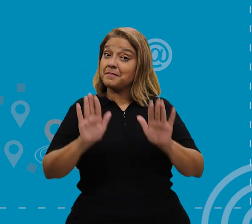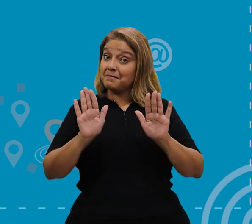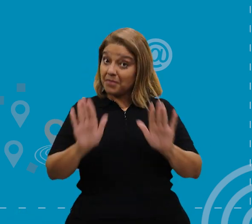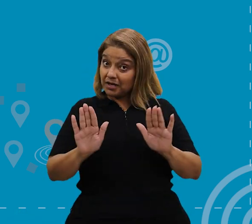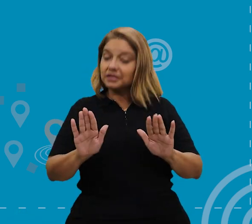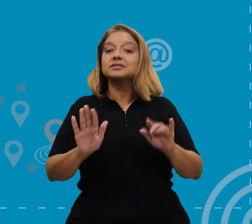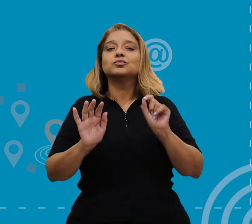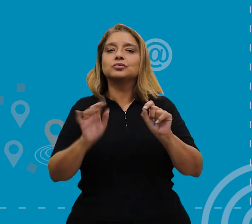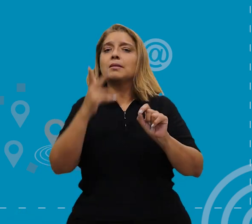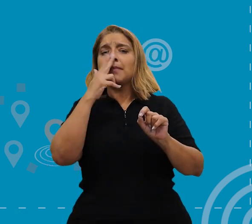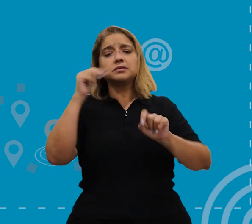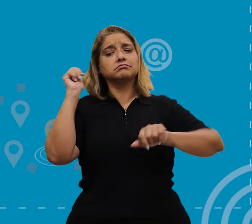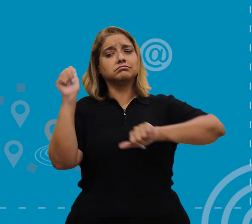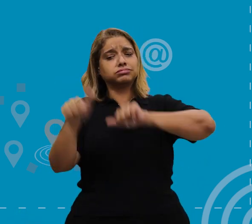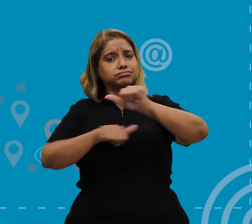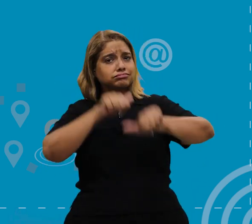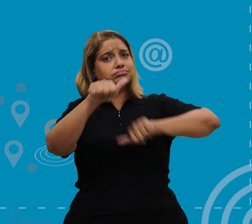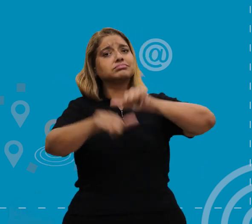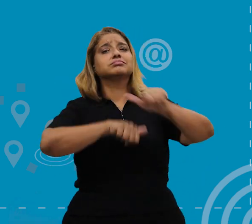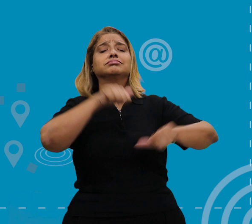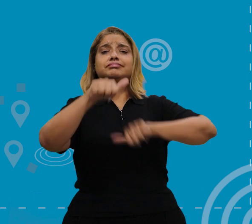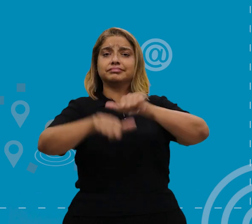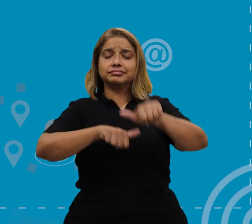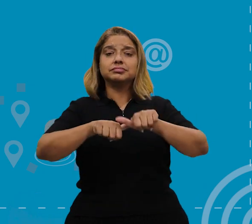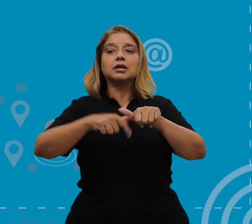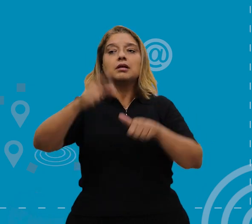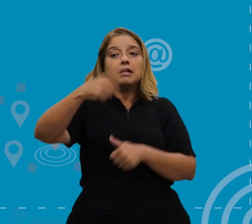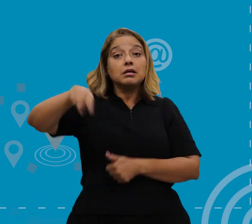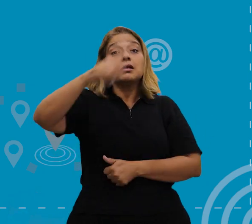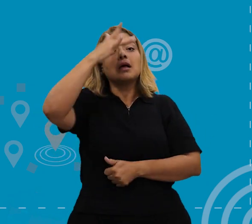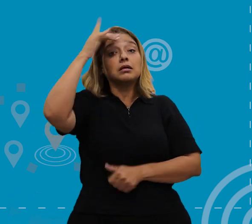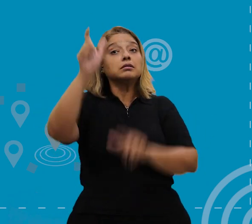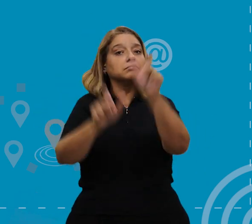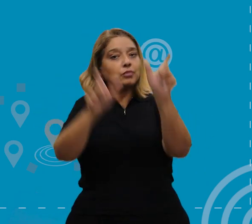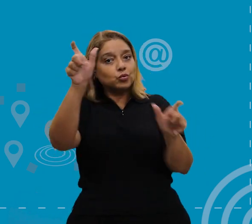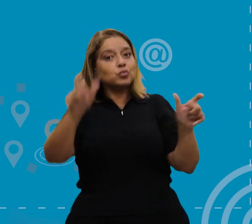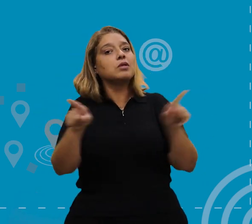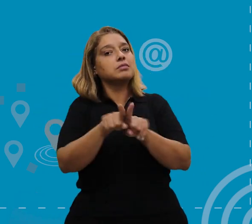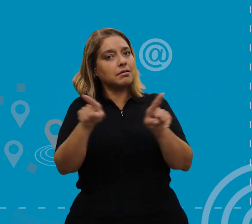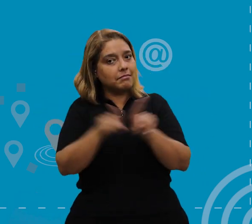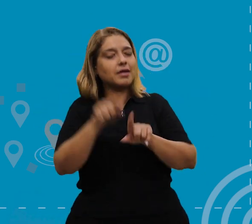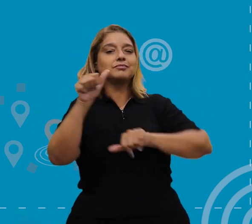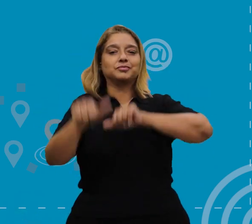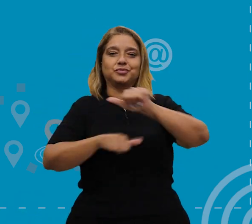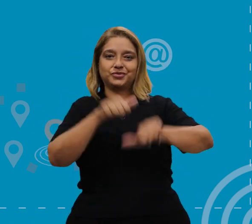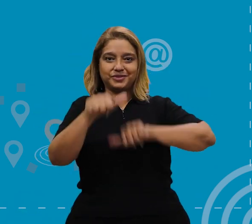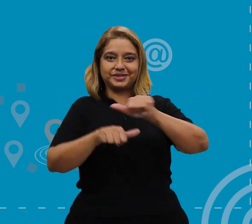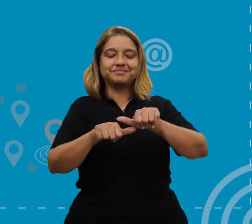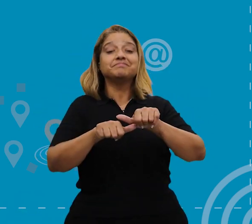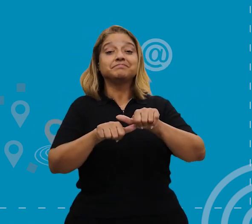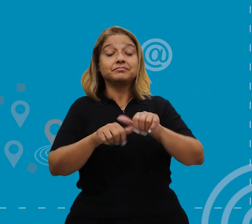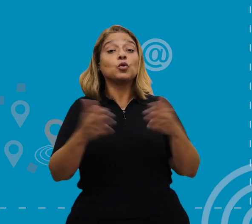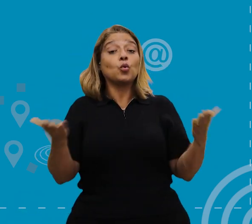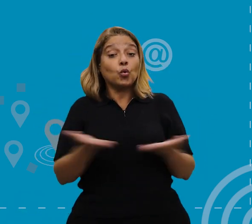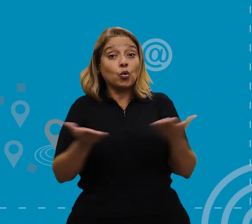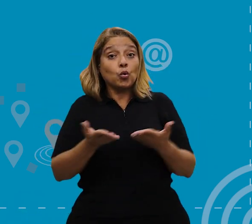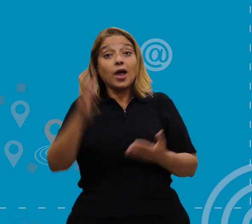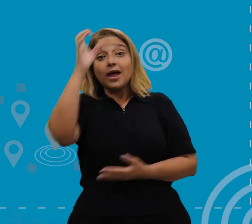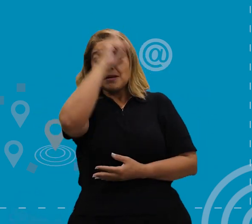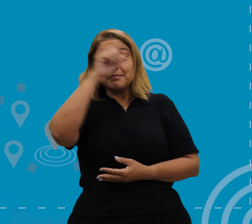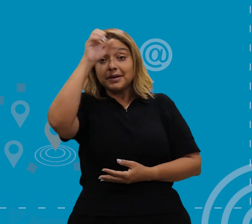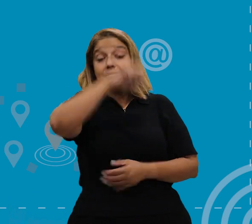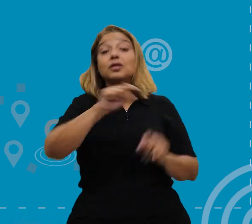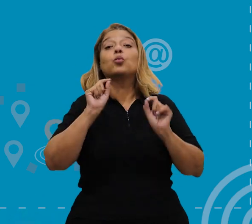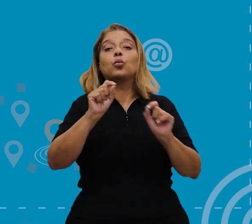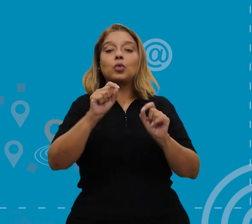Porém, o mundo mudou muito. As pessoas e suas necessidades também. E hoje aprendemos que a comunicação